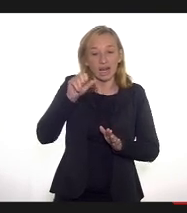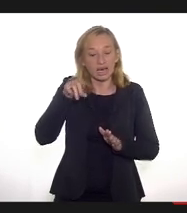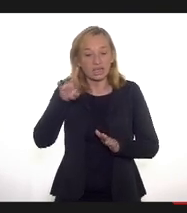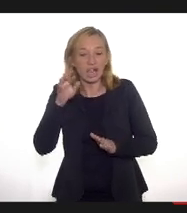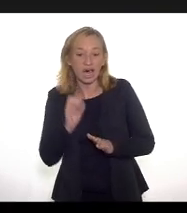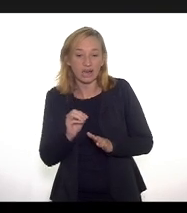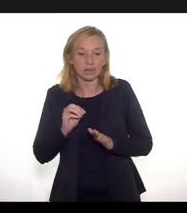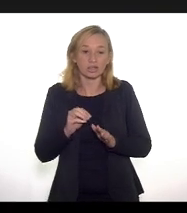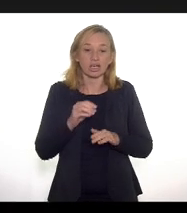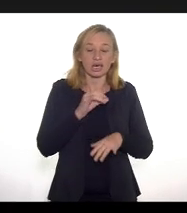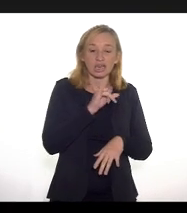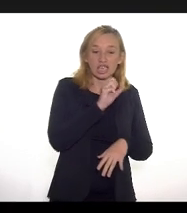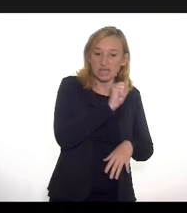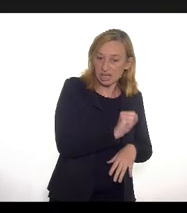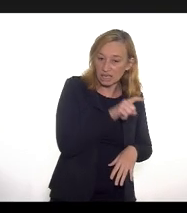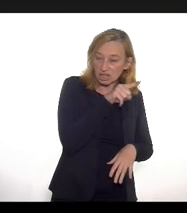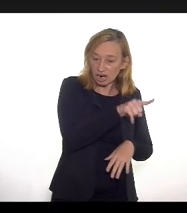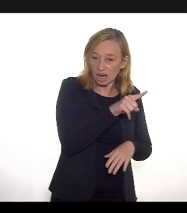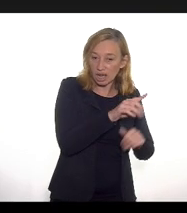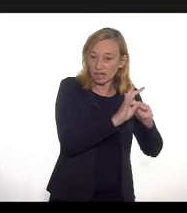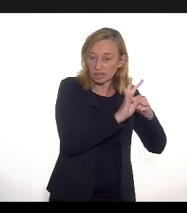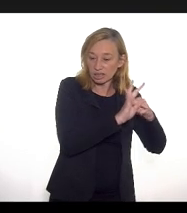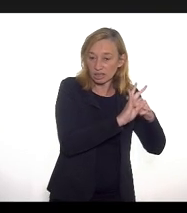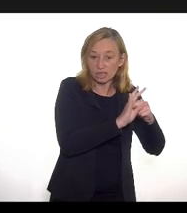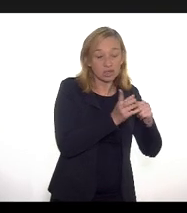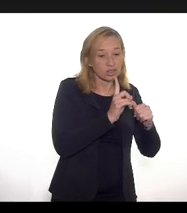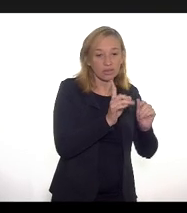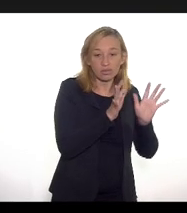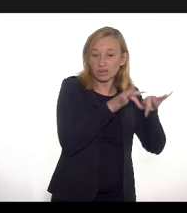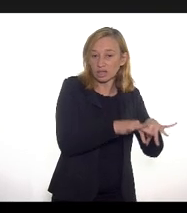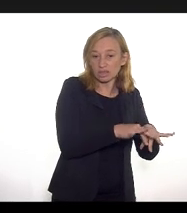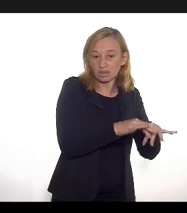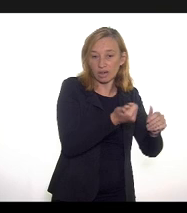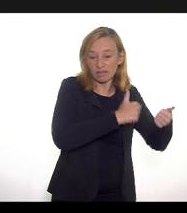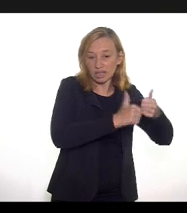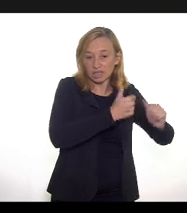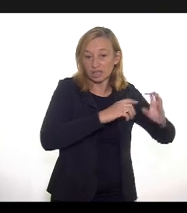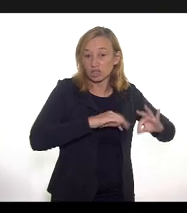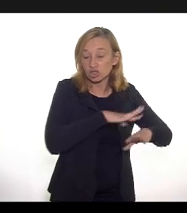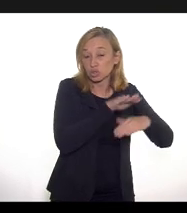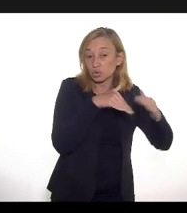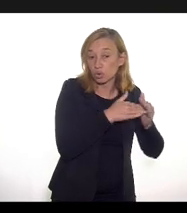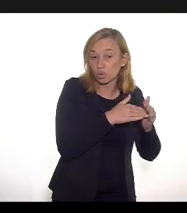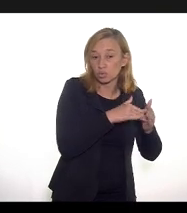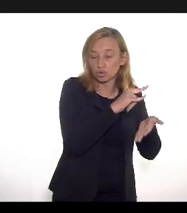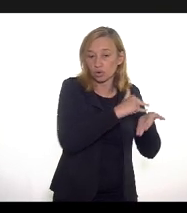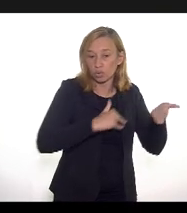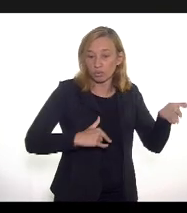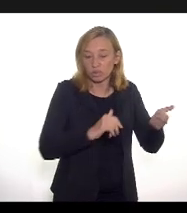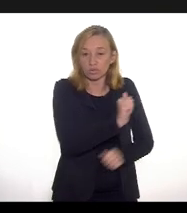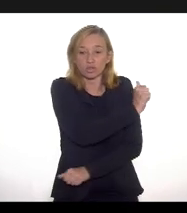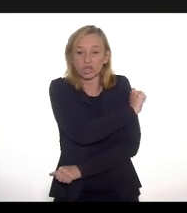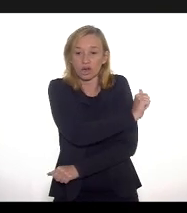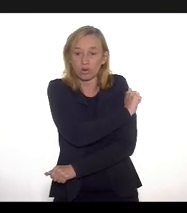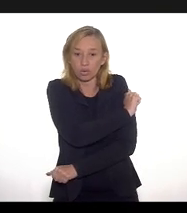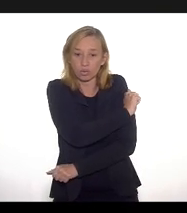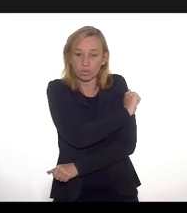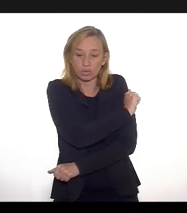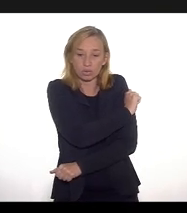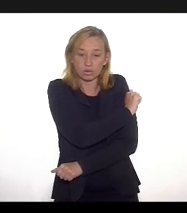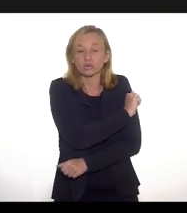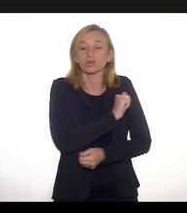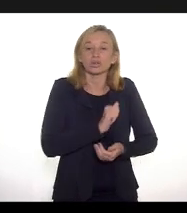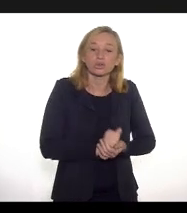por exemplo, no ISERJ, sequer terminou de fazer aliação todos os documentos dos alunos que enviaram, os